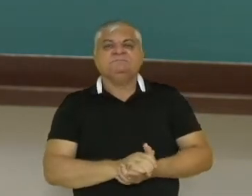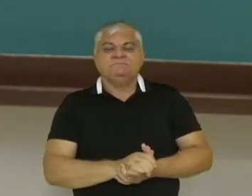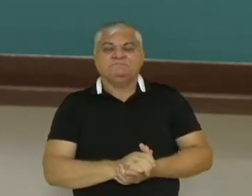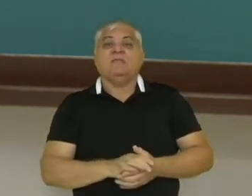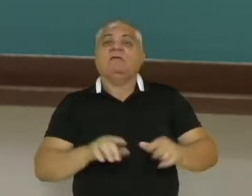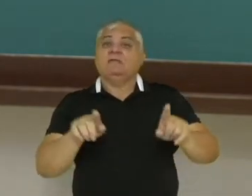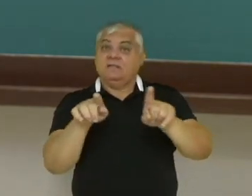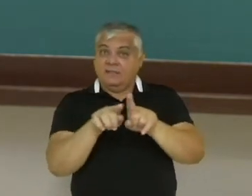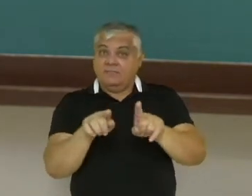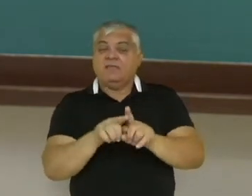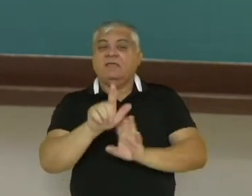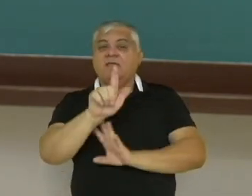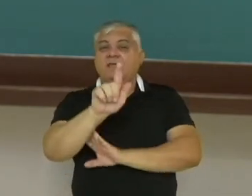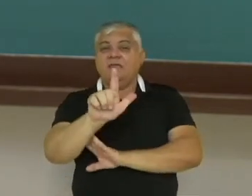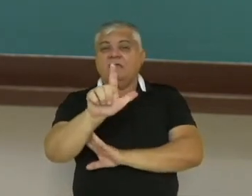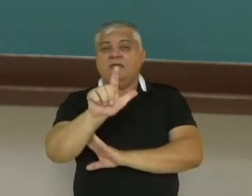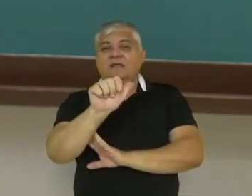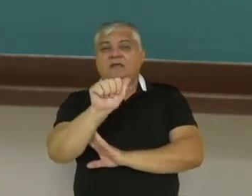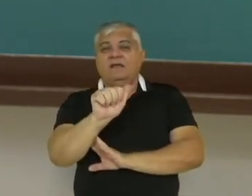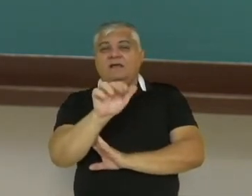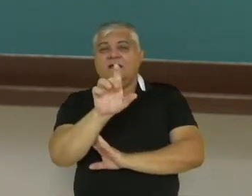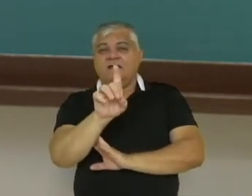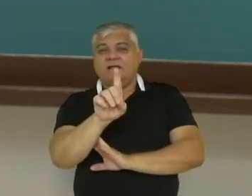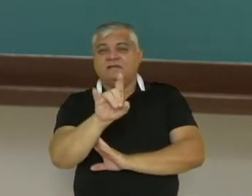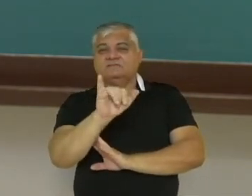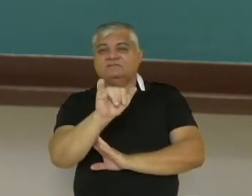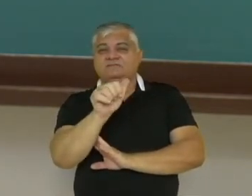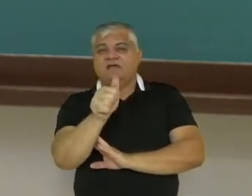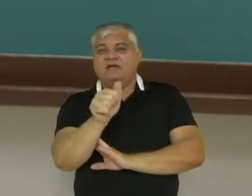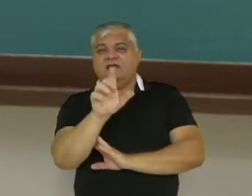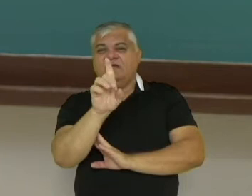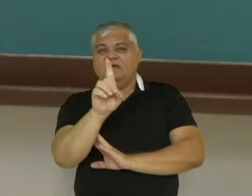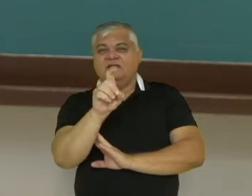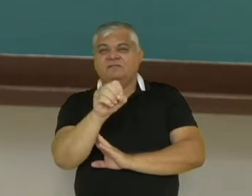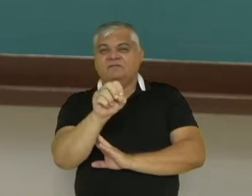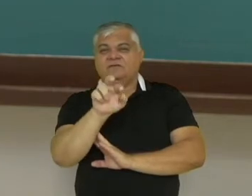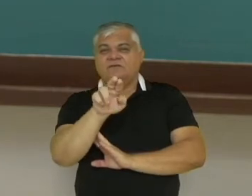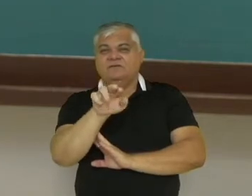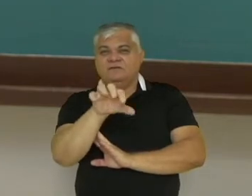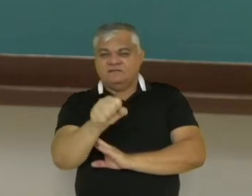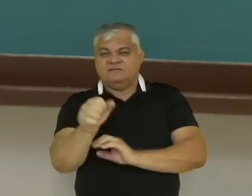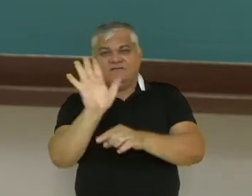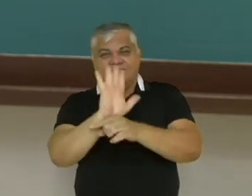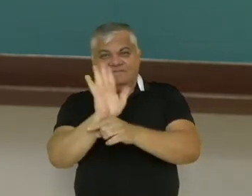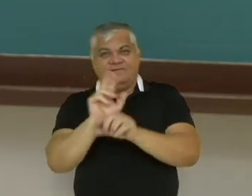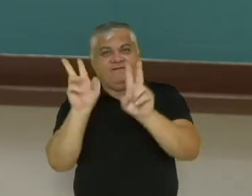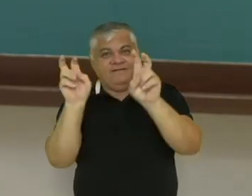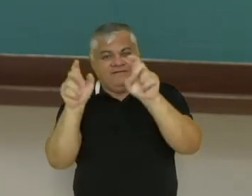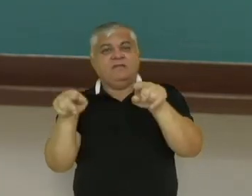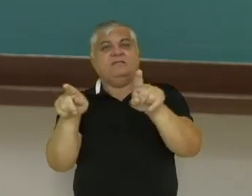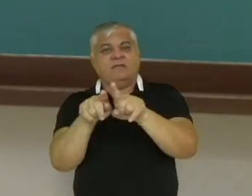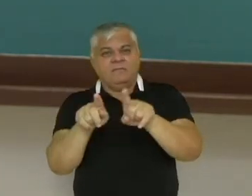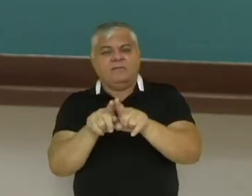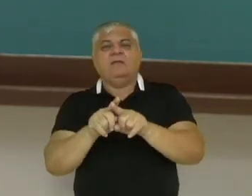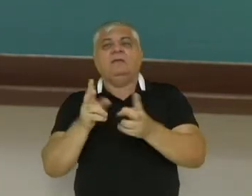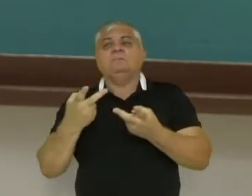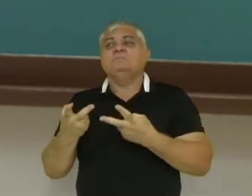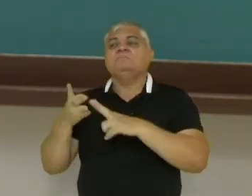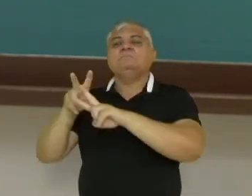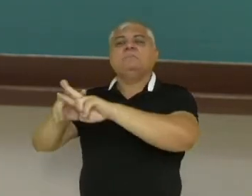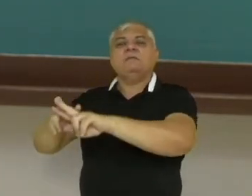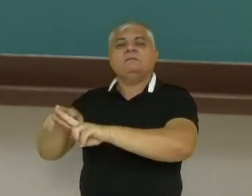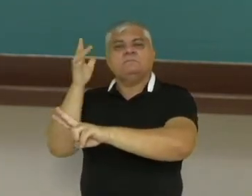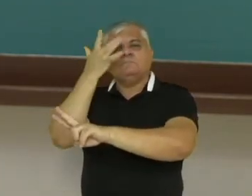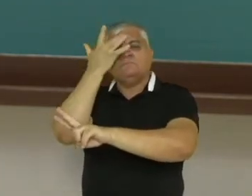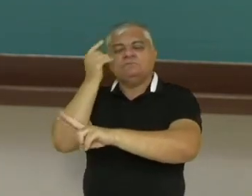gladiadores também tem um filme, os gladiadores, que mostra como é que era, né? Os gladiadores normalmente eram presos que existiam lá,